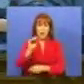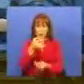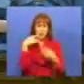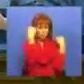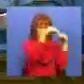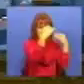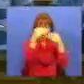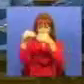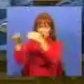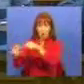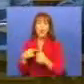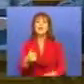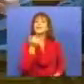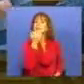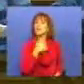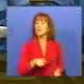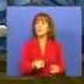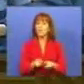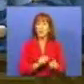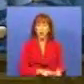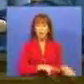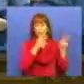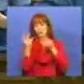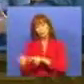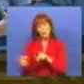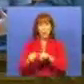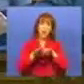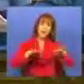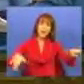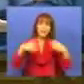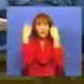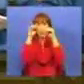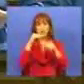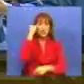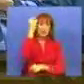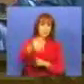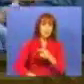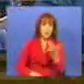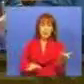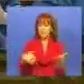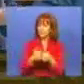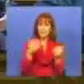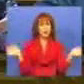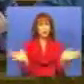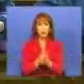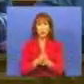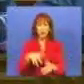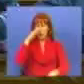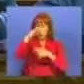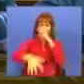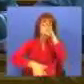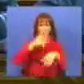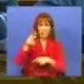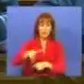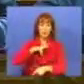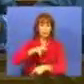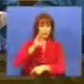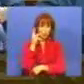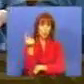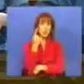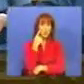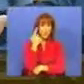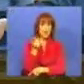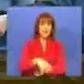que dar aulas. Está satisfeita com uma transformação ao nível da educação especial, que deu toda a confusão que o país conhece.